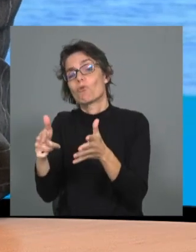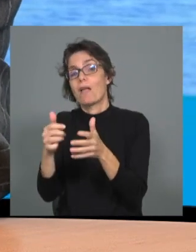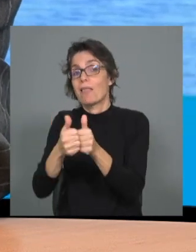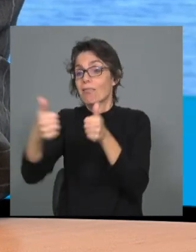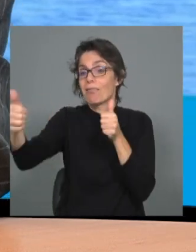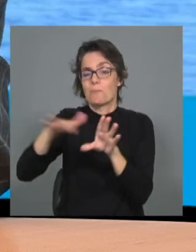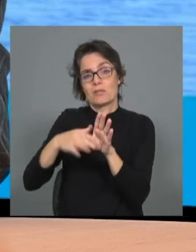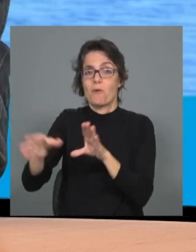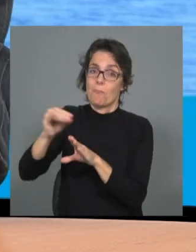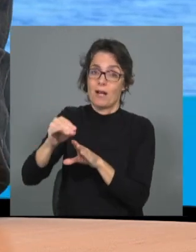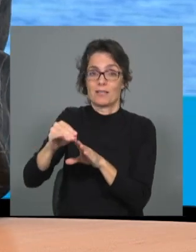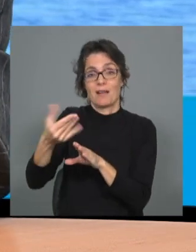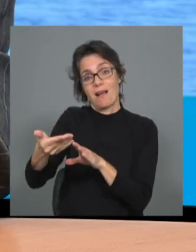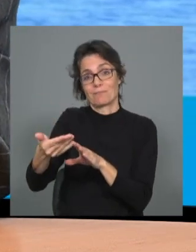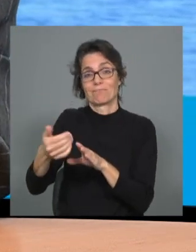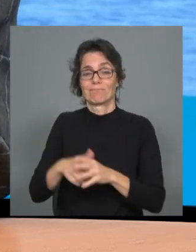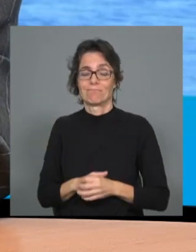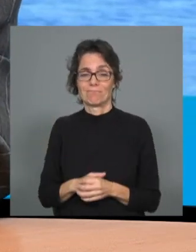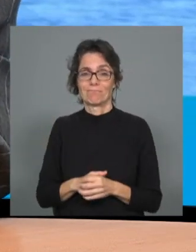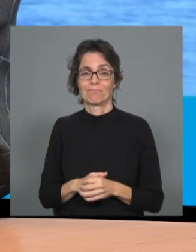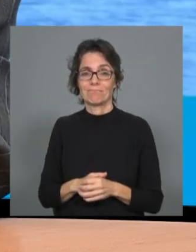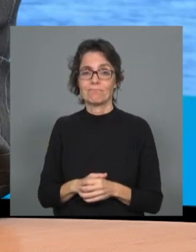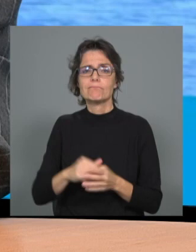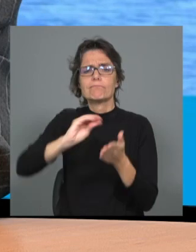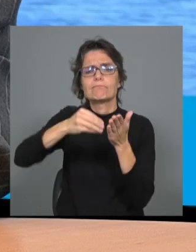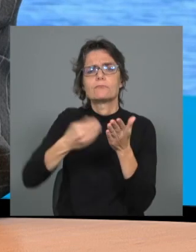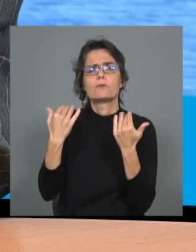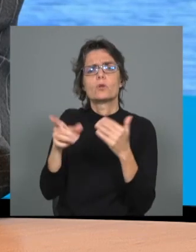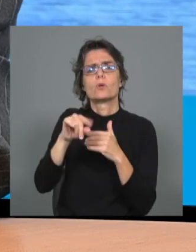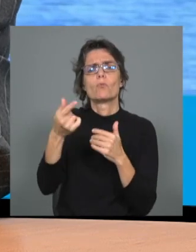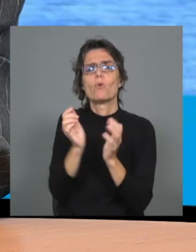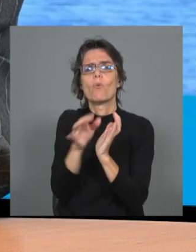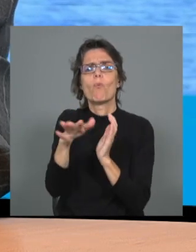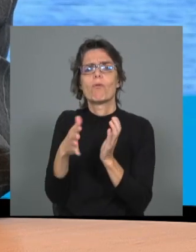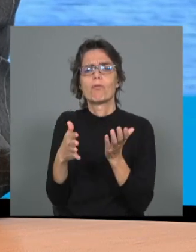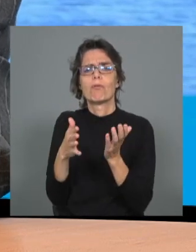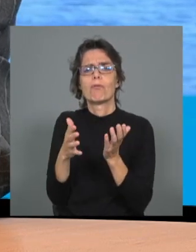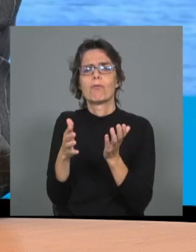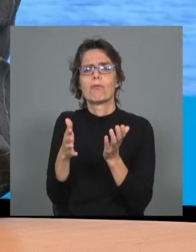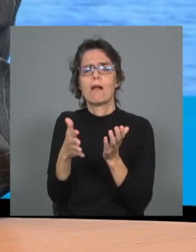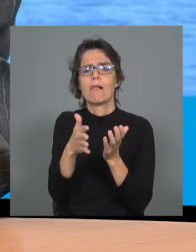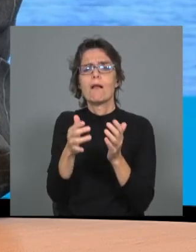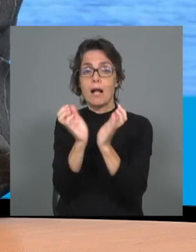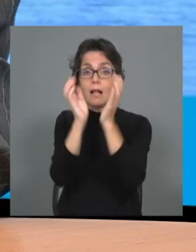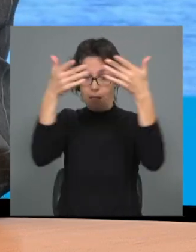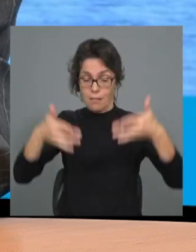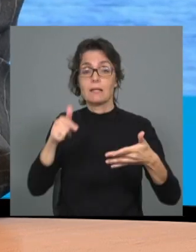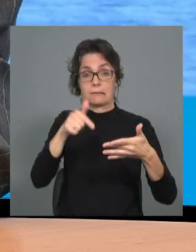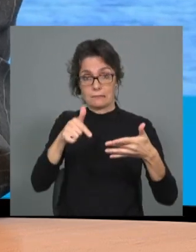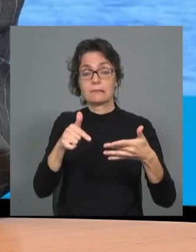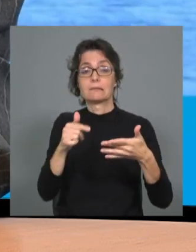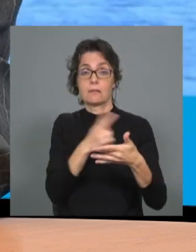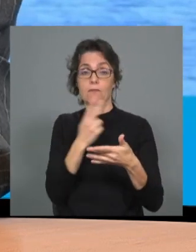público e uma disponibilidade maior. Inscrições e outras informações encontram-se na página da Faculdade de Teologia? Encontram-se na página da Faculdade de Teologia, é